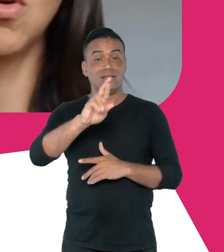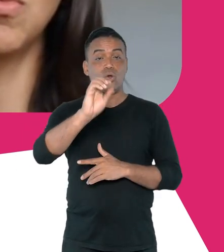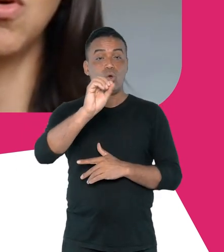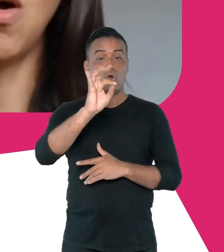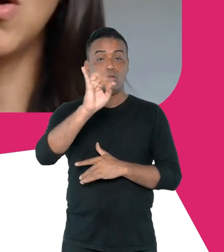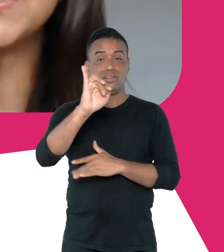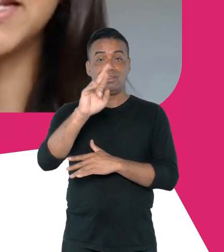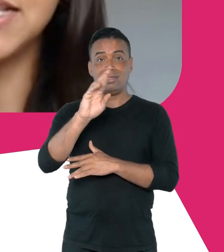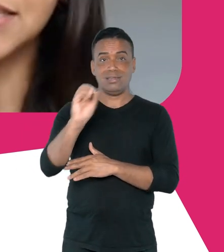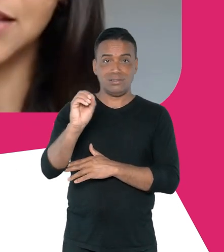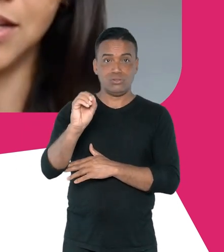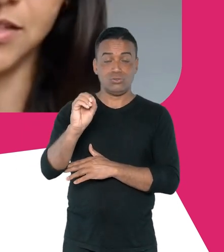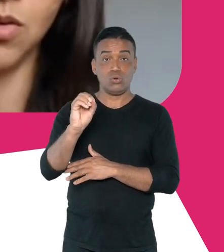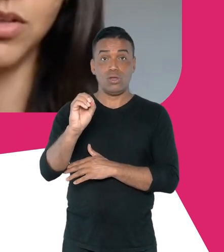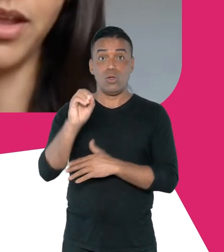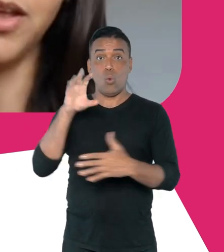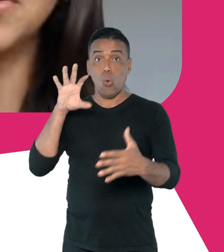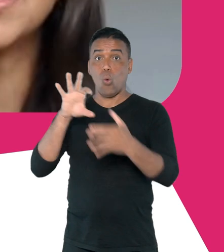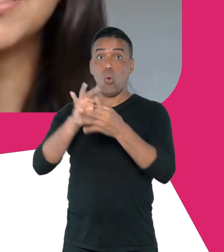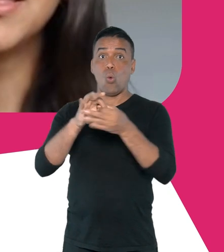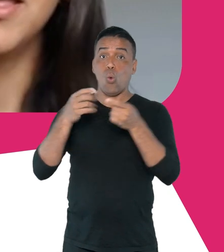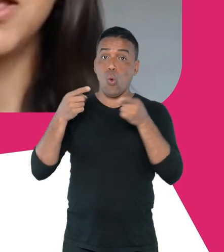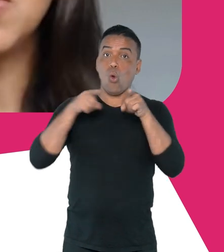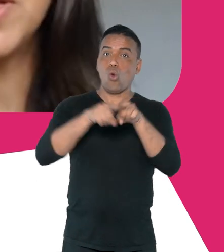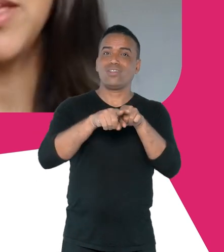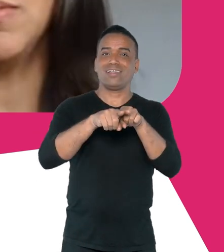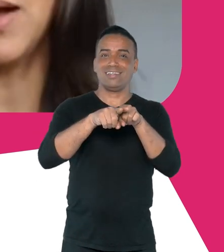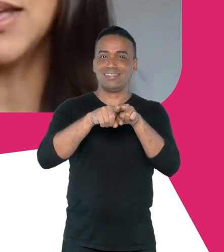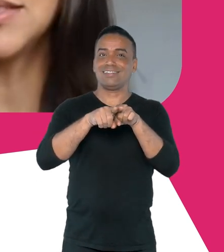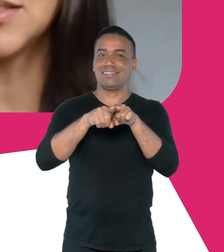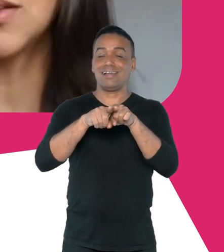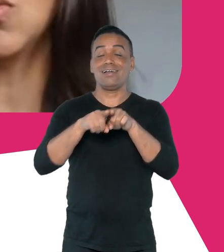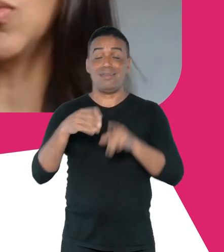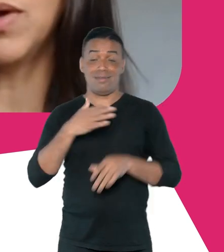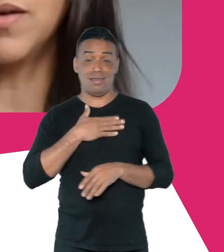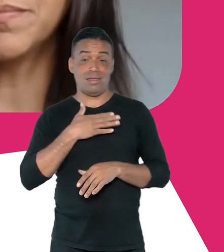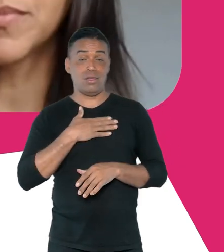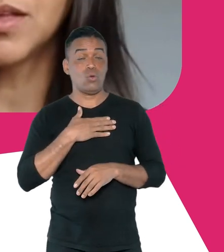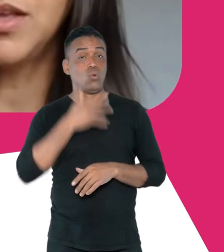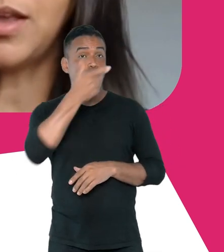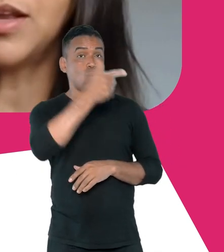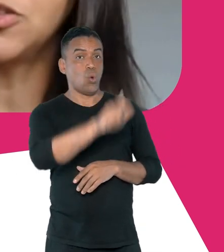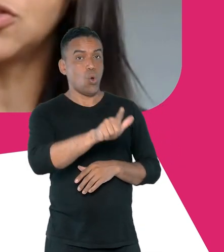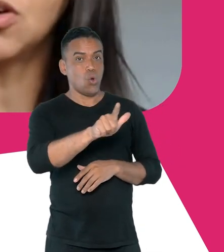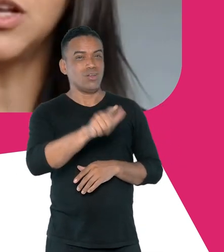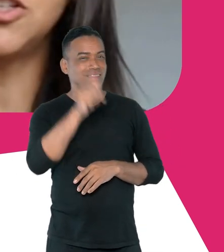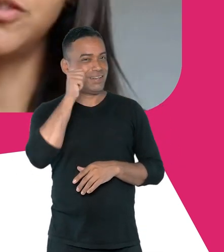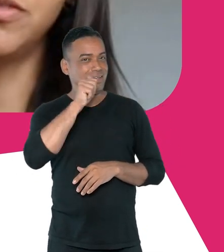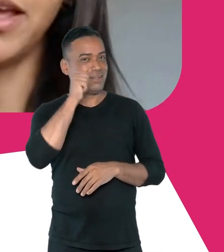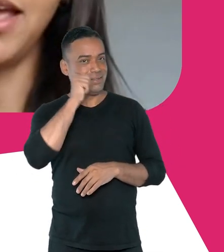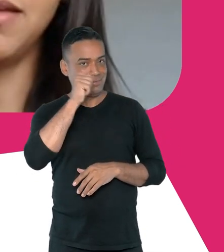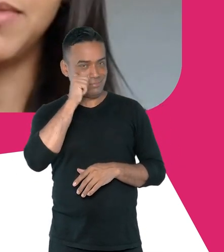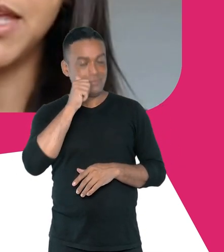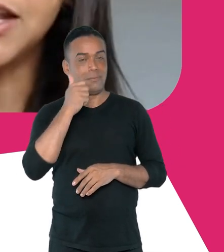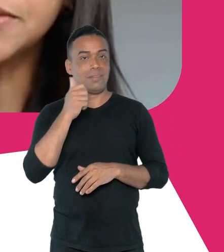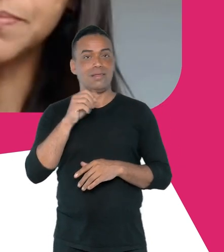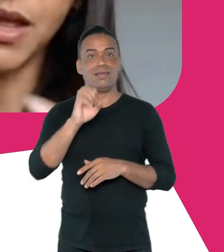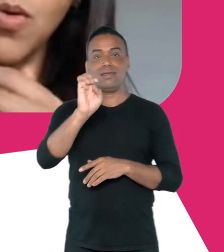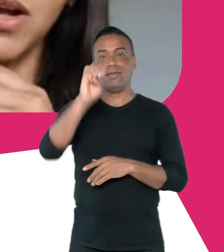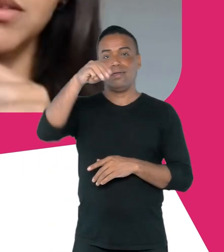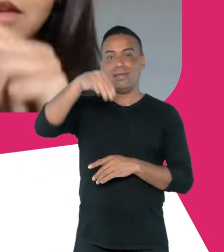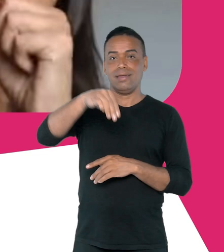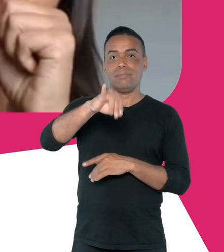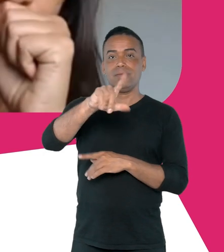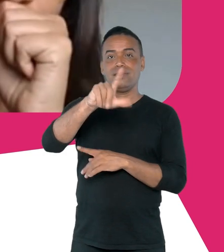como co-roteirista desse roteiro, eu e mais uma integrante do coletivo, que é a